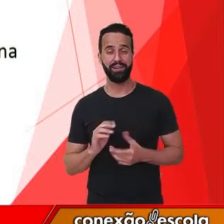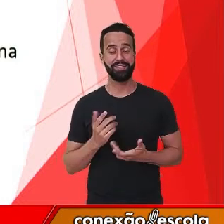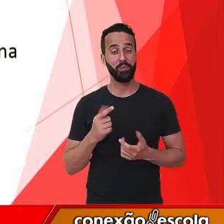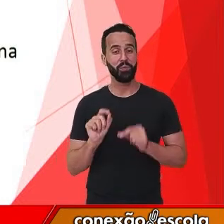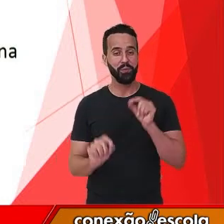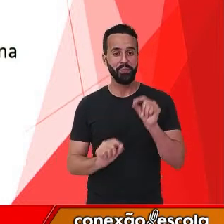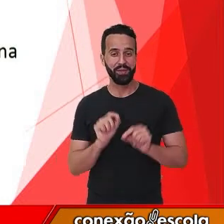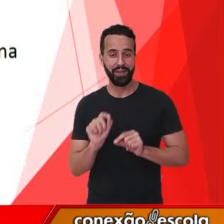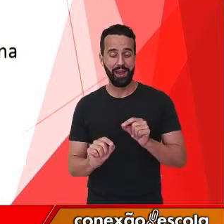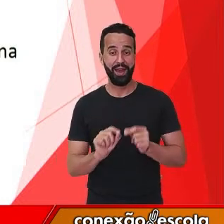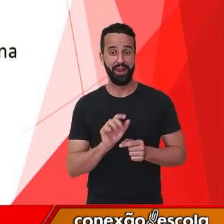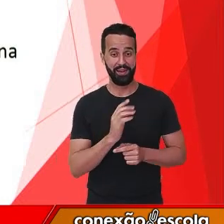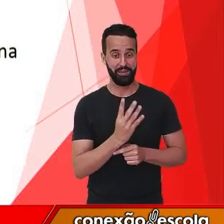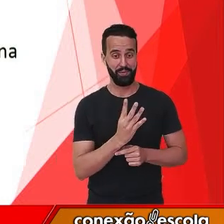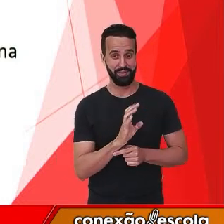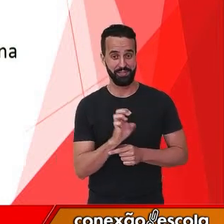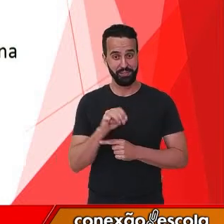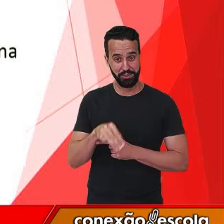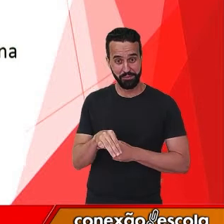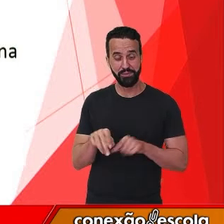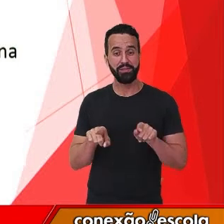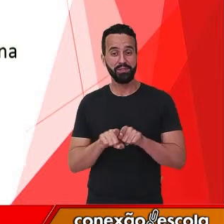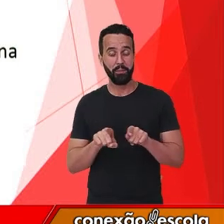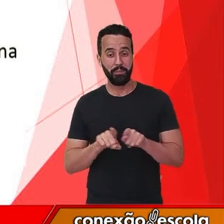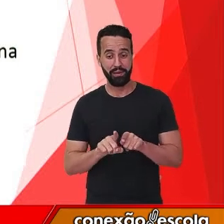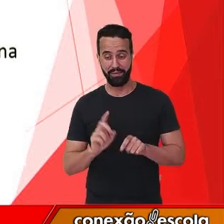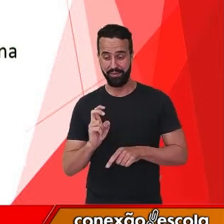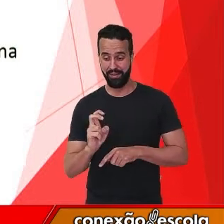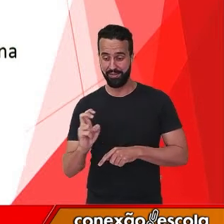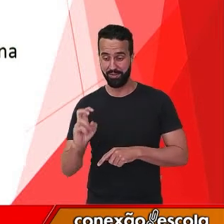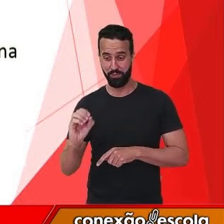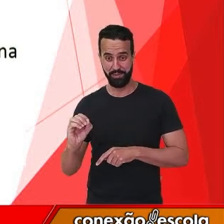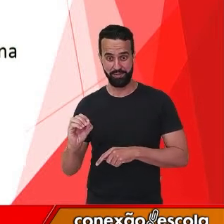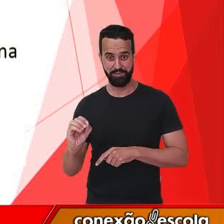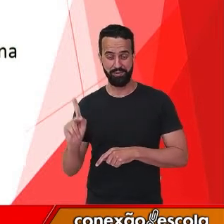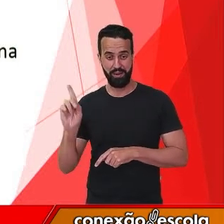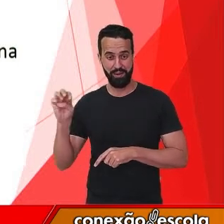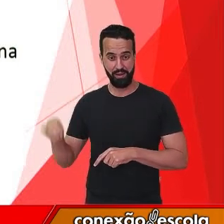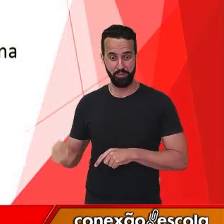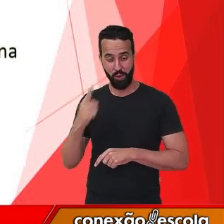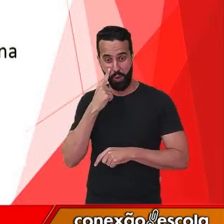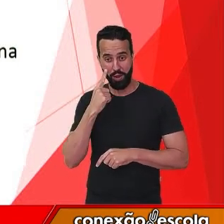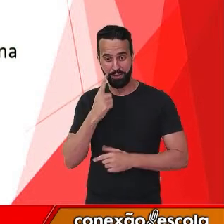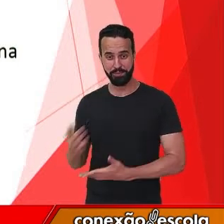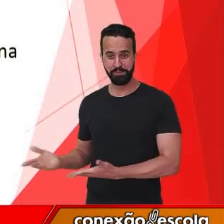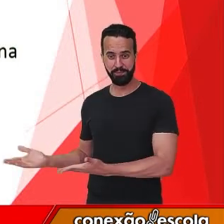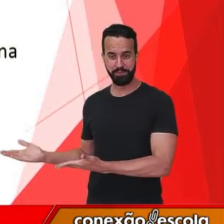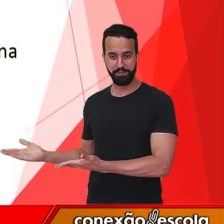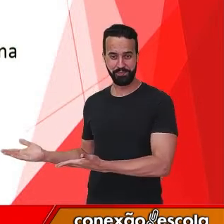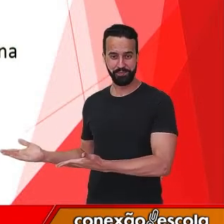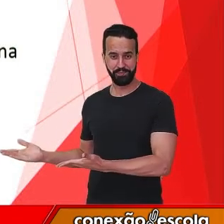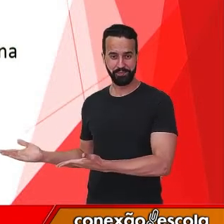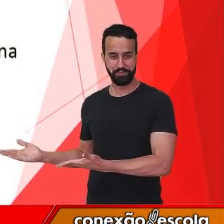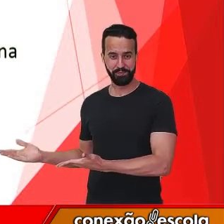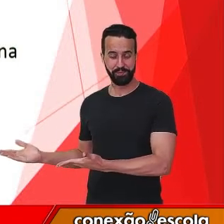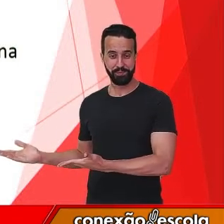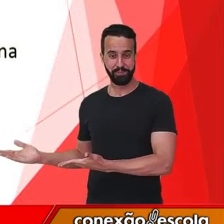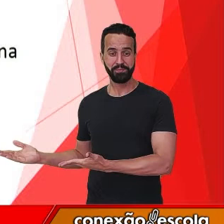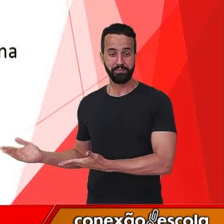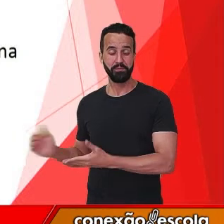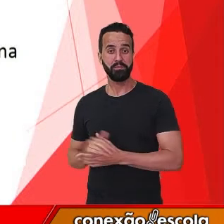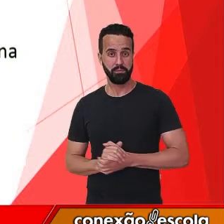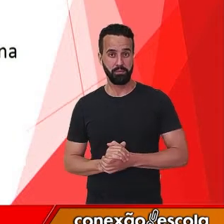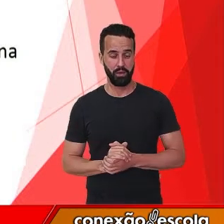pela escala do seu mapa Lembrando que essa escala está nos informando que a cada 1